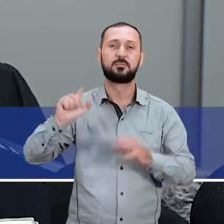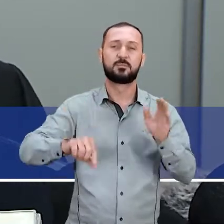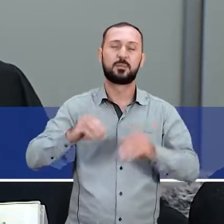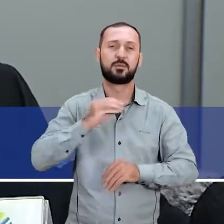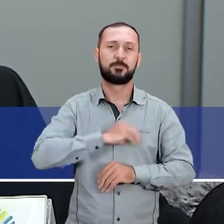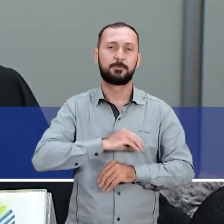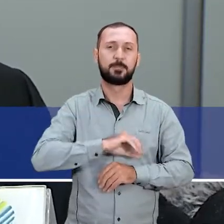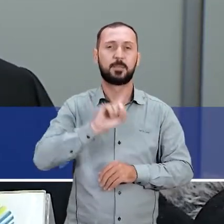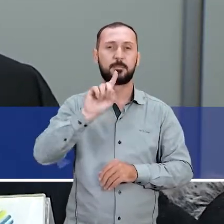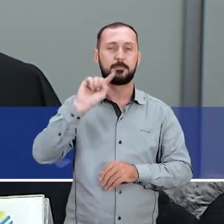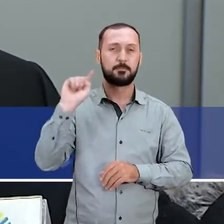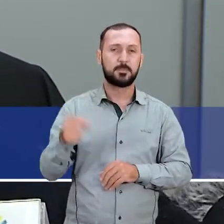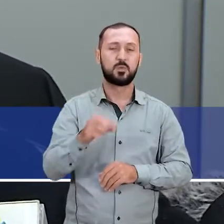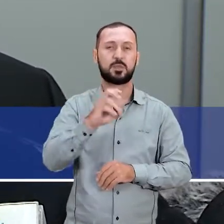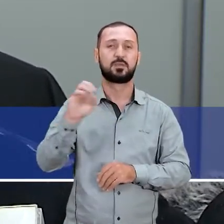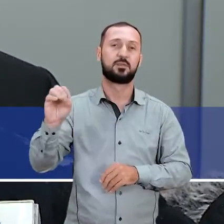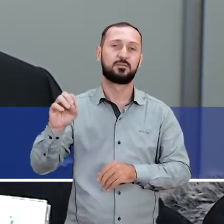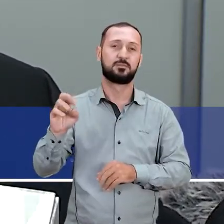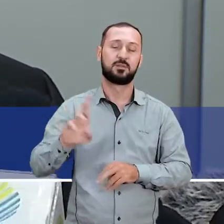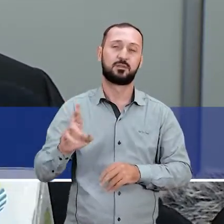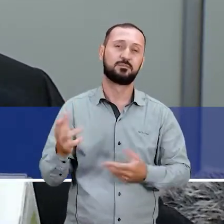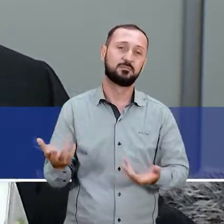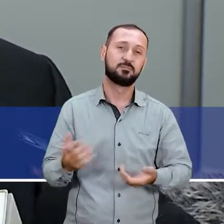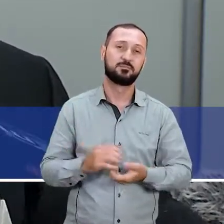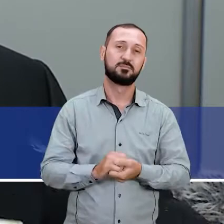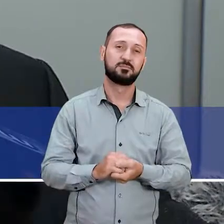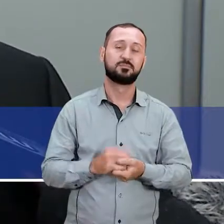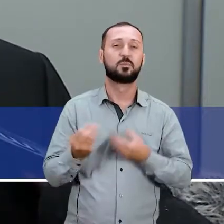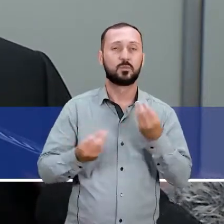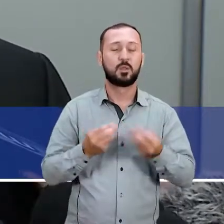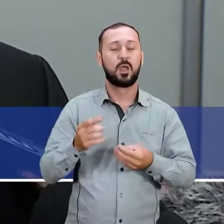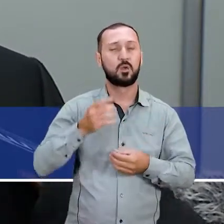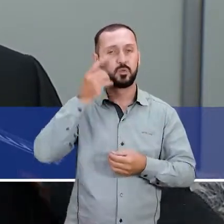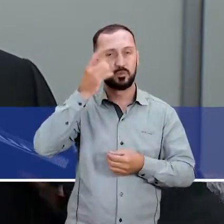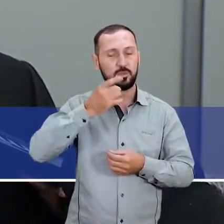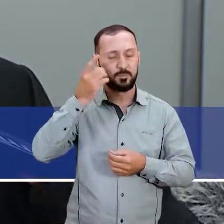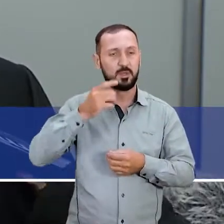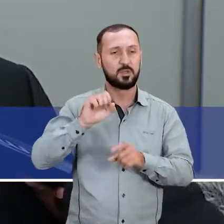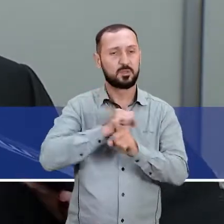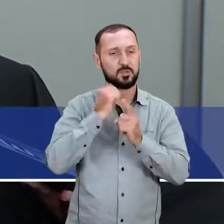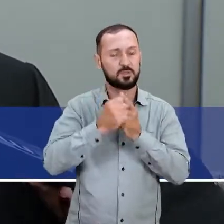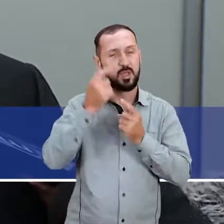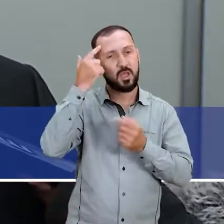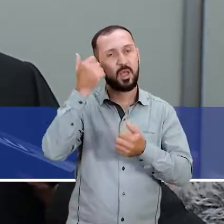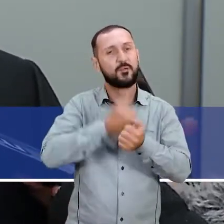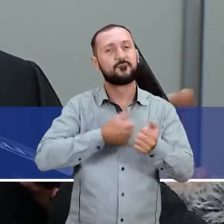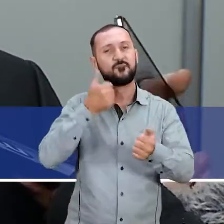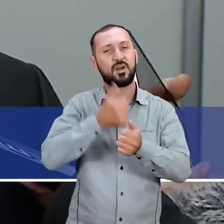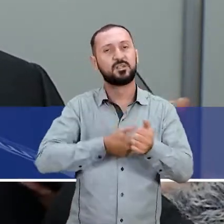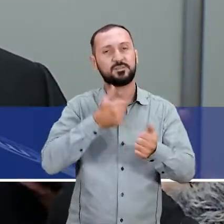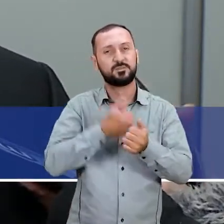INSS, eles ganham em média R$ 1.500. Basta. Eu acho que cabe aos deputados e à